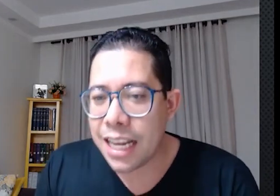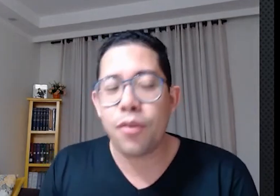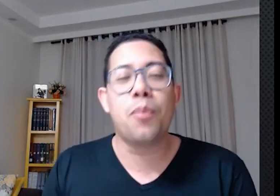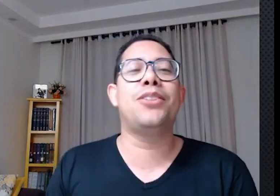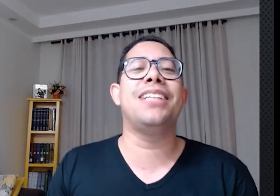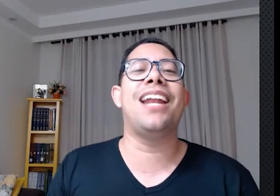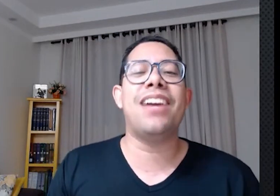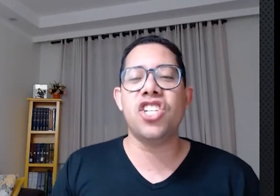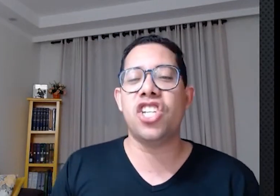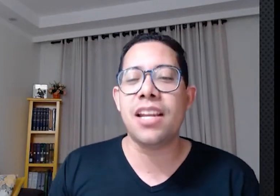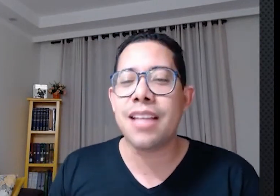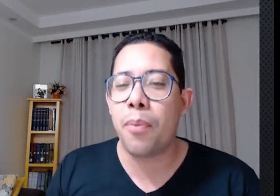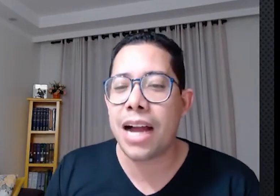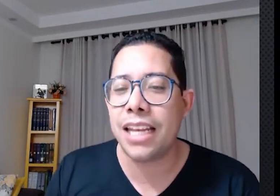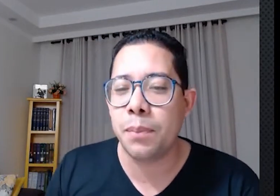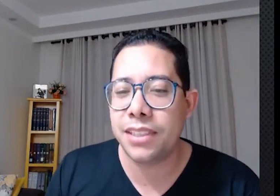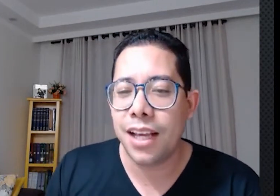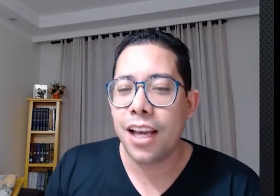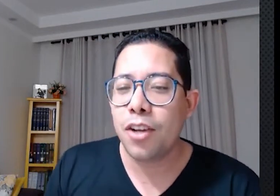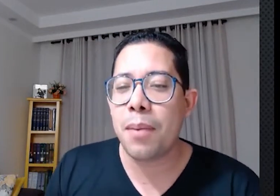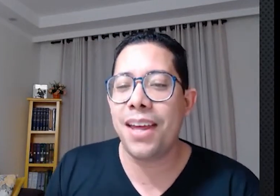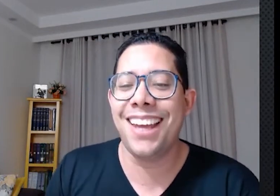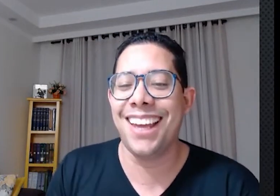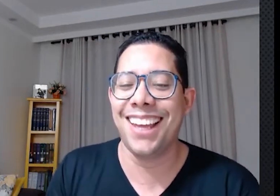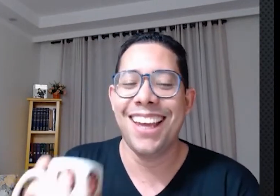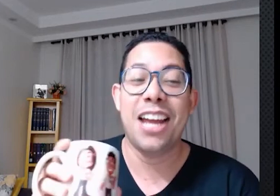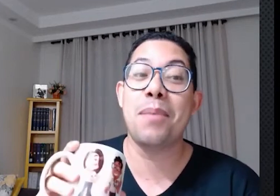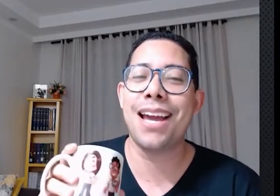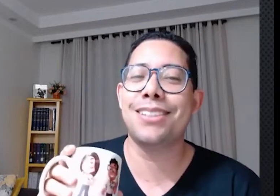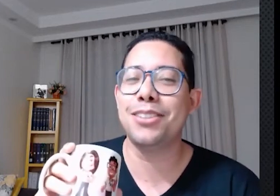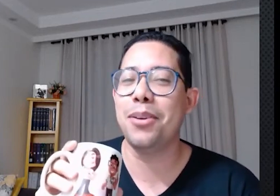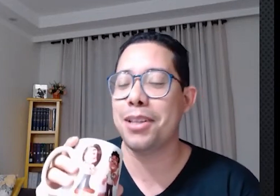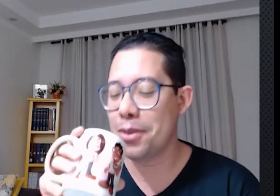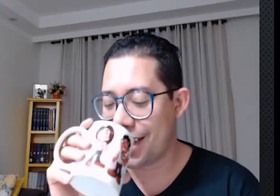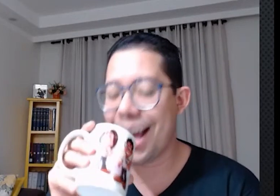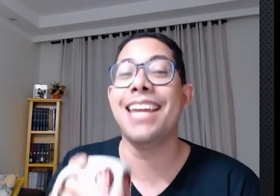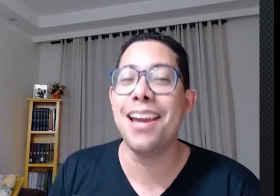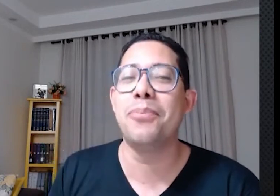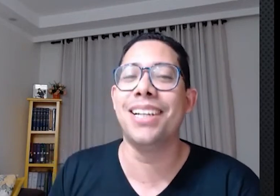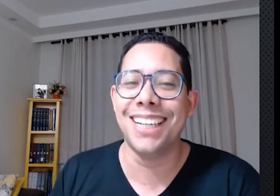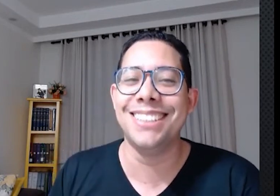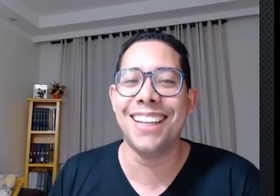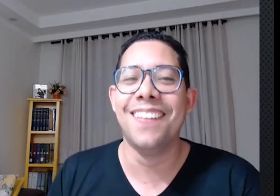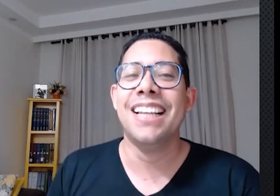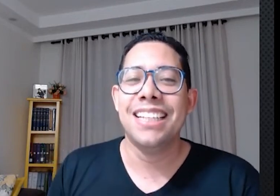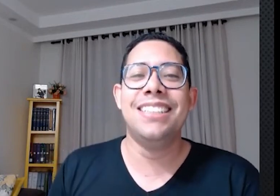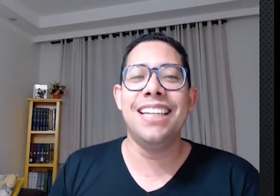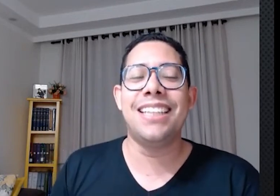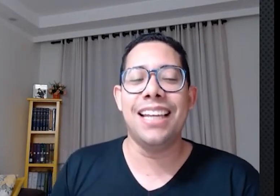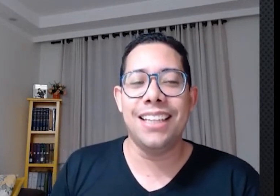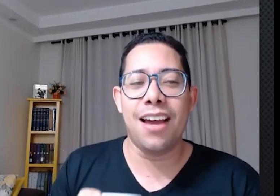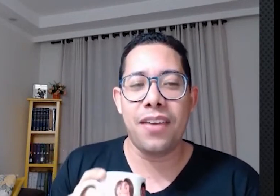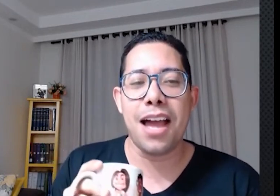A Natália falou que o pastor dela vai de Gênesis a Apocalipse numa pregação de 50 minutos. Aí a importância